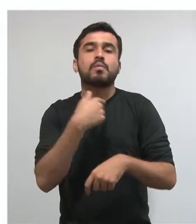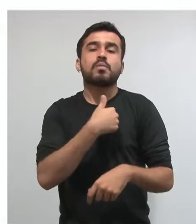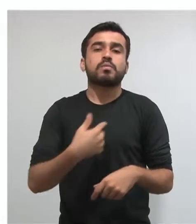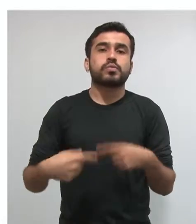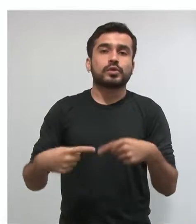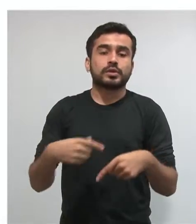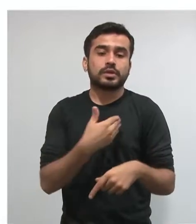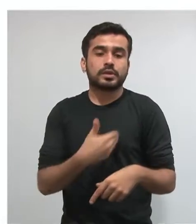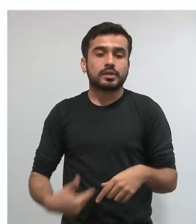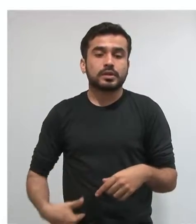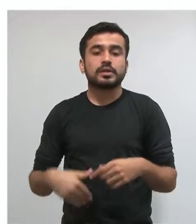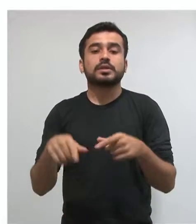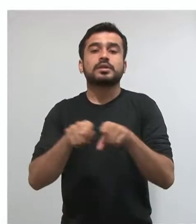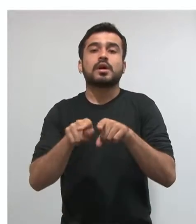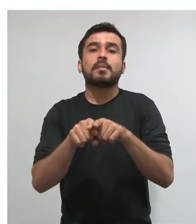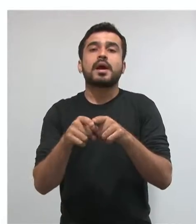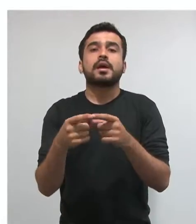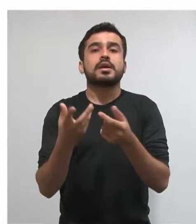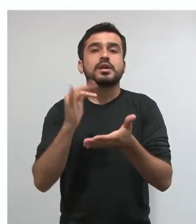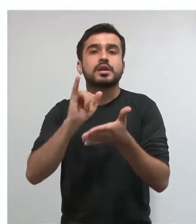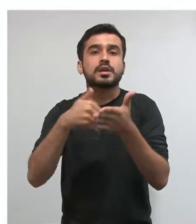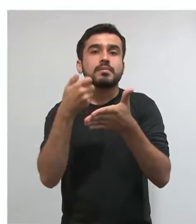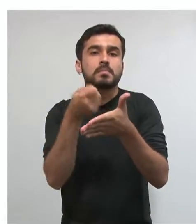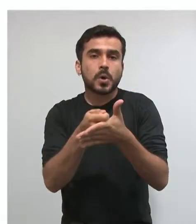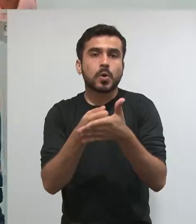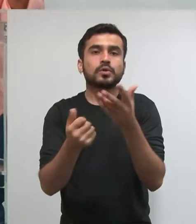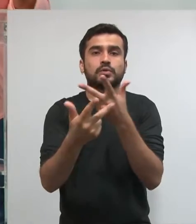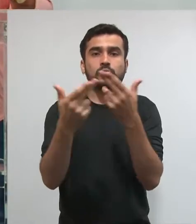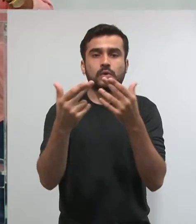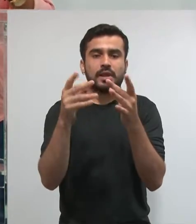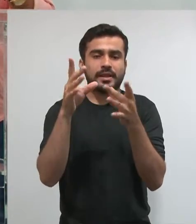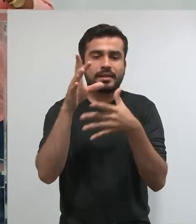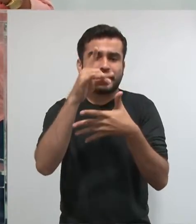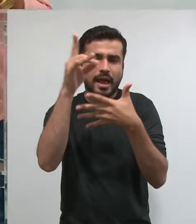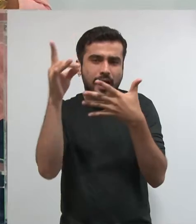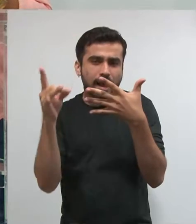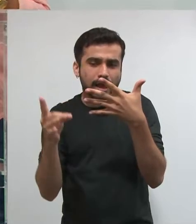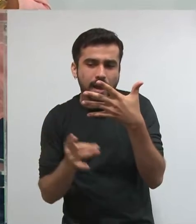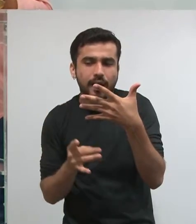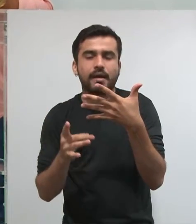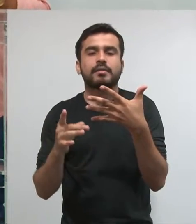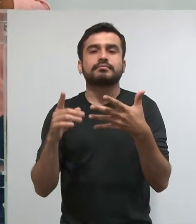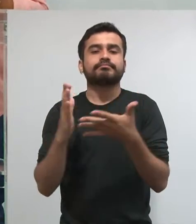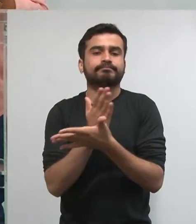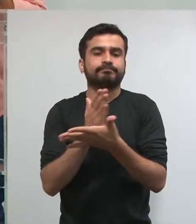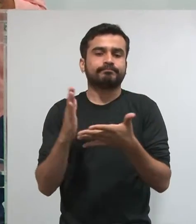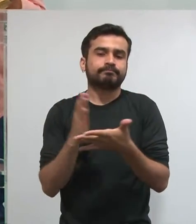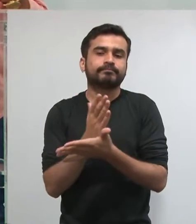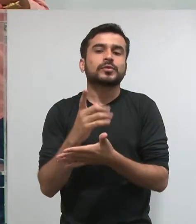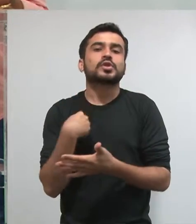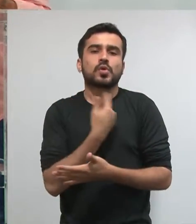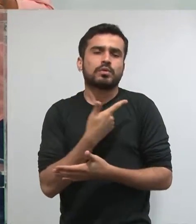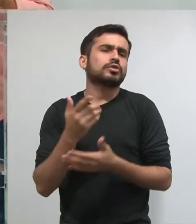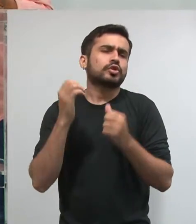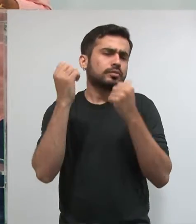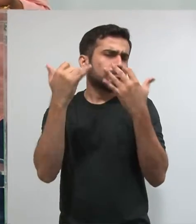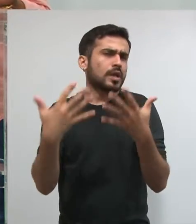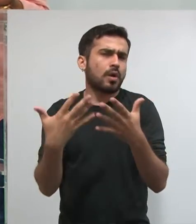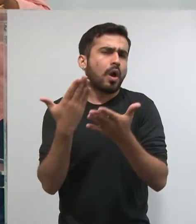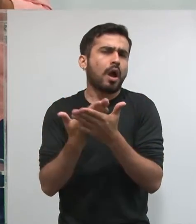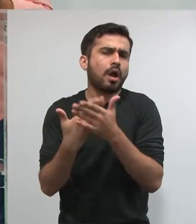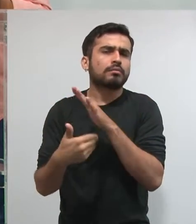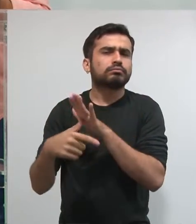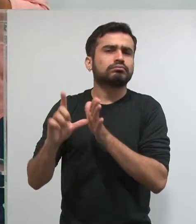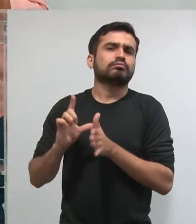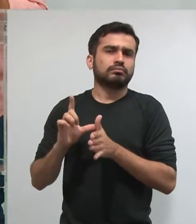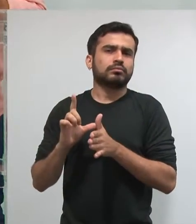arrecadação e repartição tributária. Então, vejam, existem elementos, e aí alguns desses elementos nós já mencionamos em aulas anteriores,